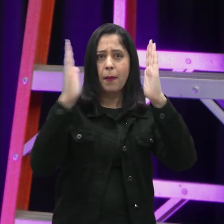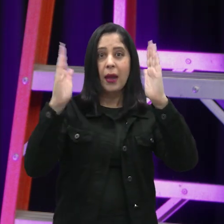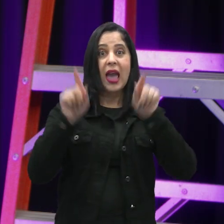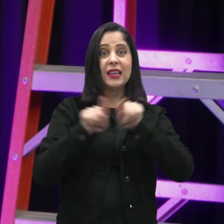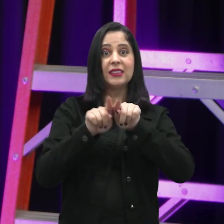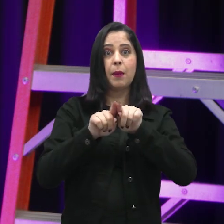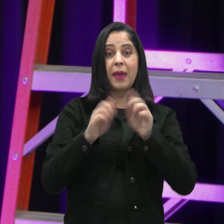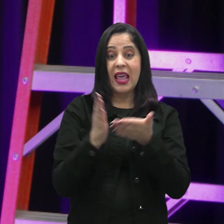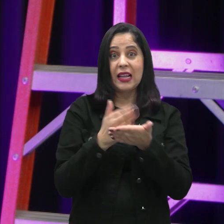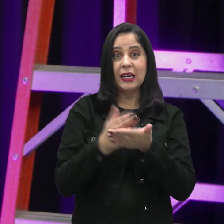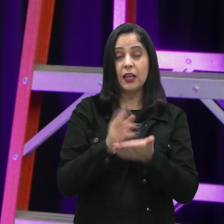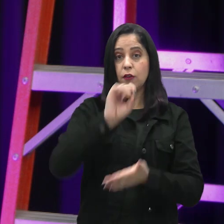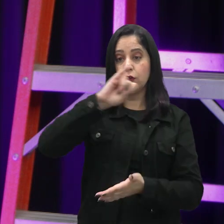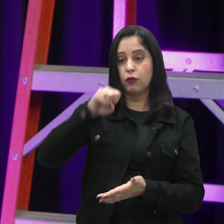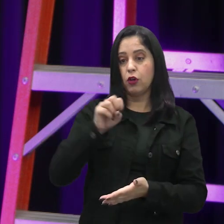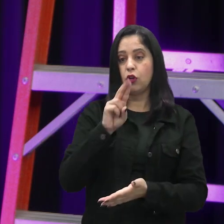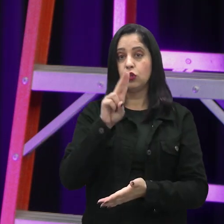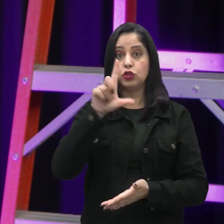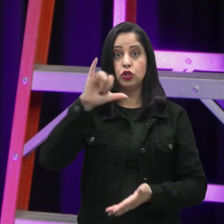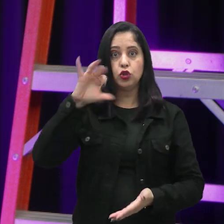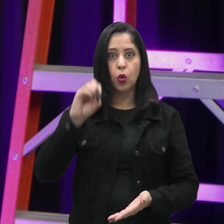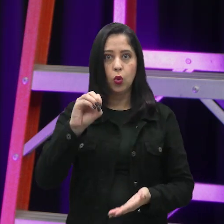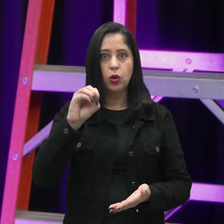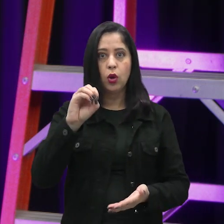escritor Júlio Verne, datada de